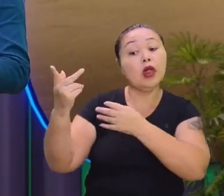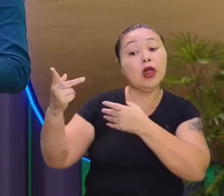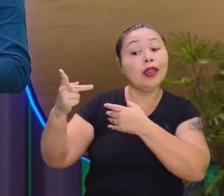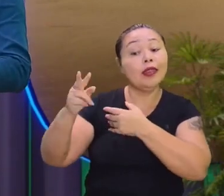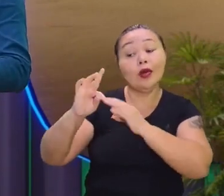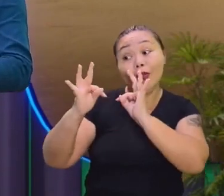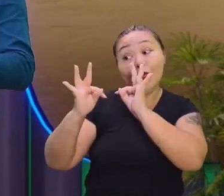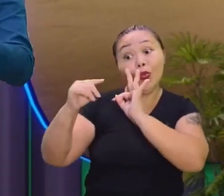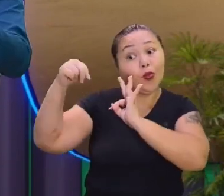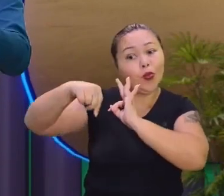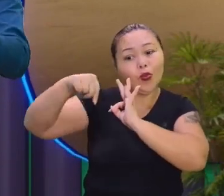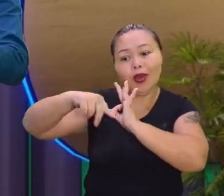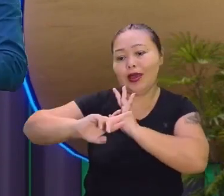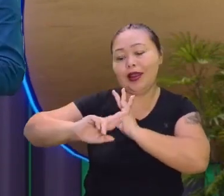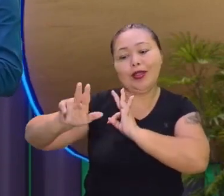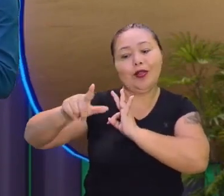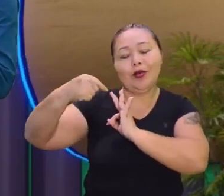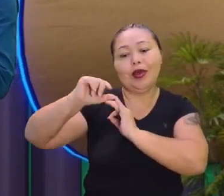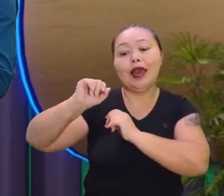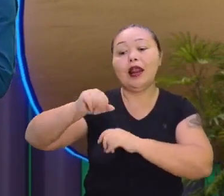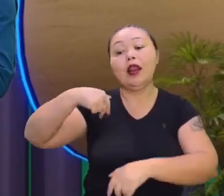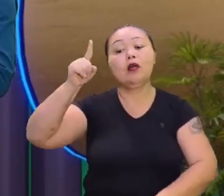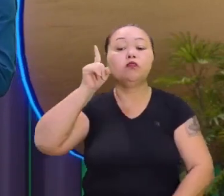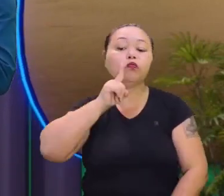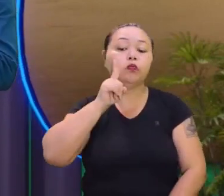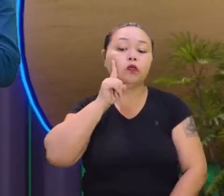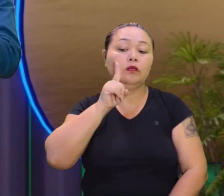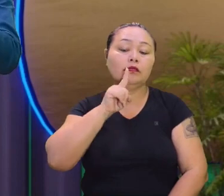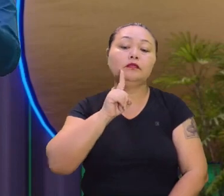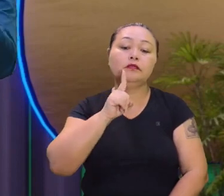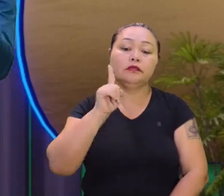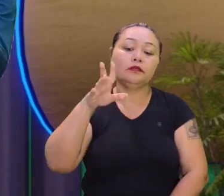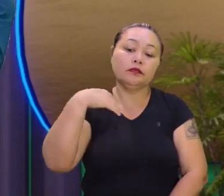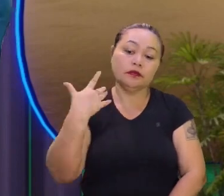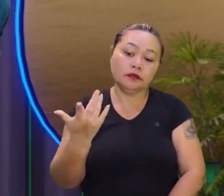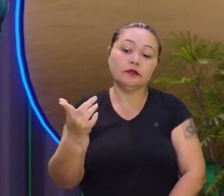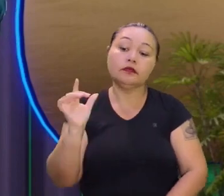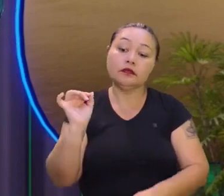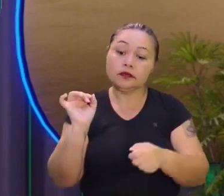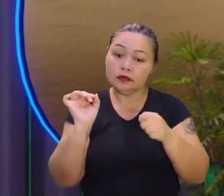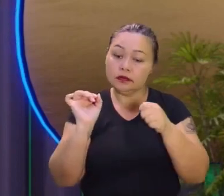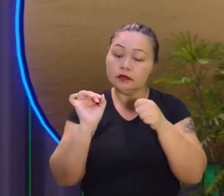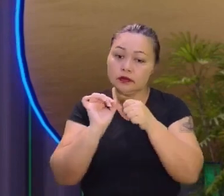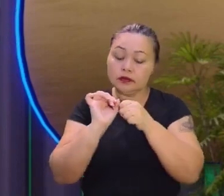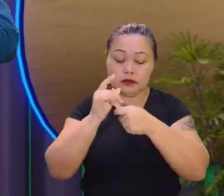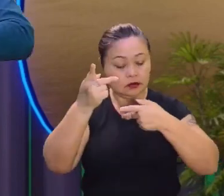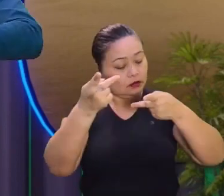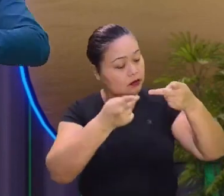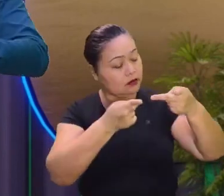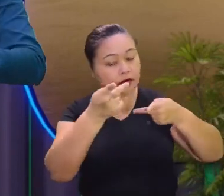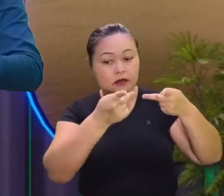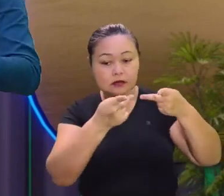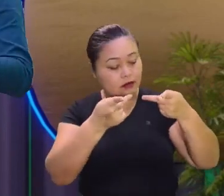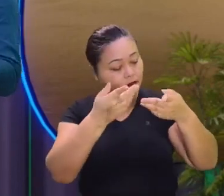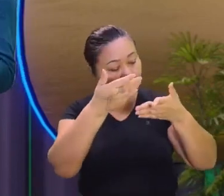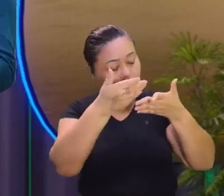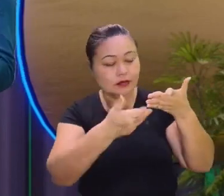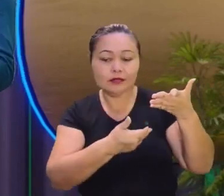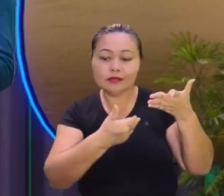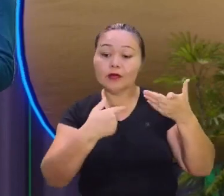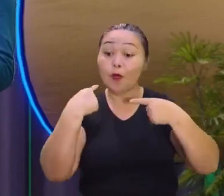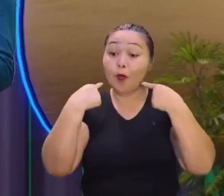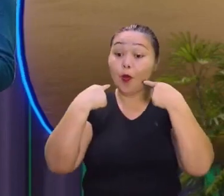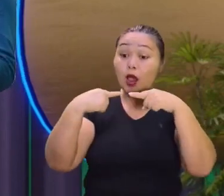eram nossas, eram principalmente norte-americanas. Exato. Que fez com que esse projeto se tornasse